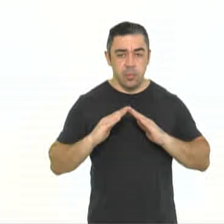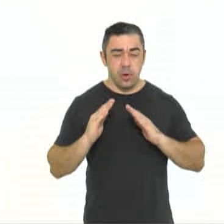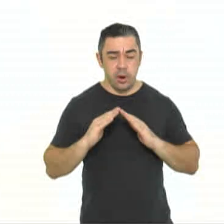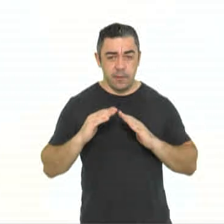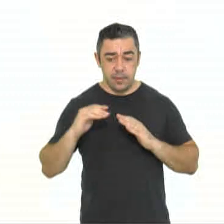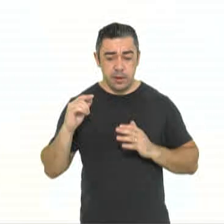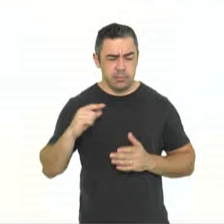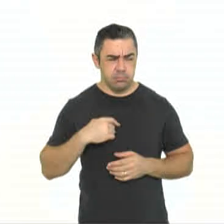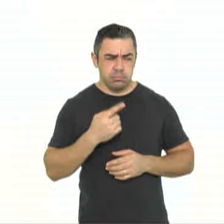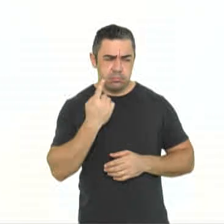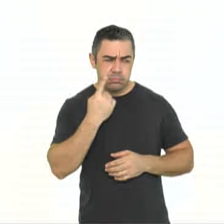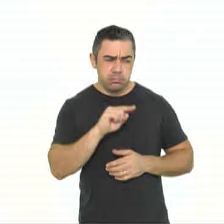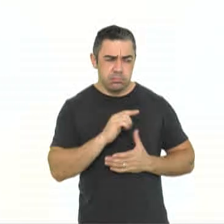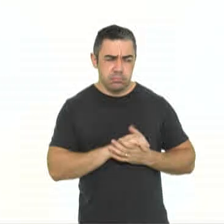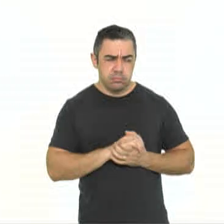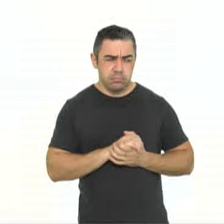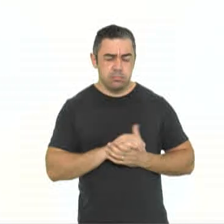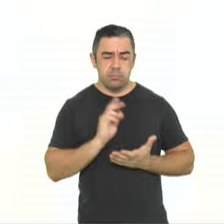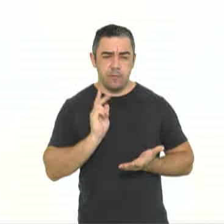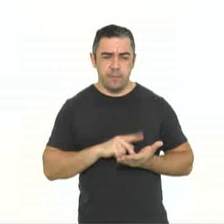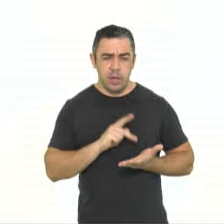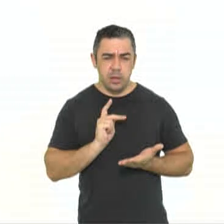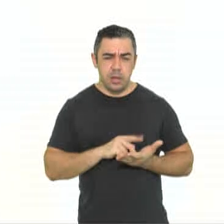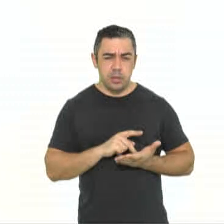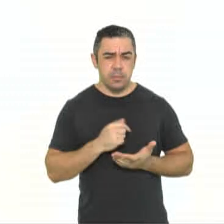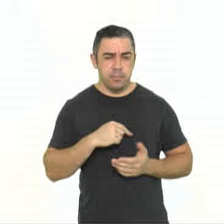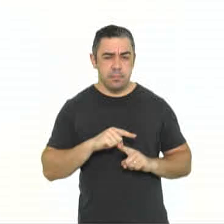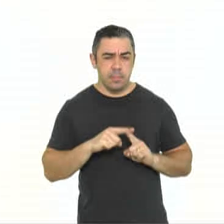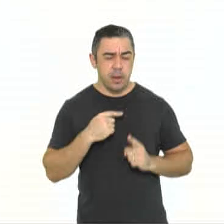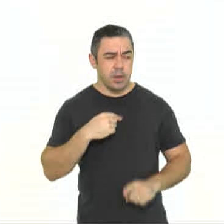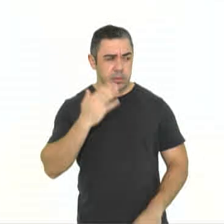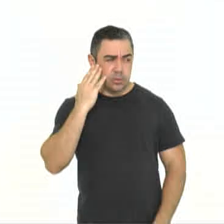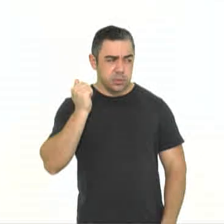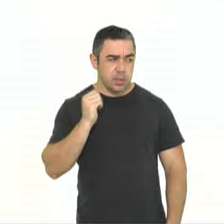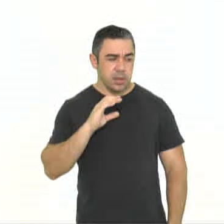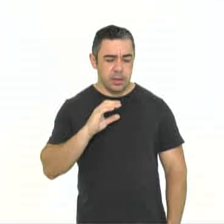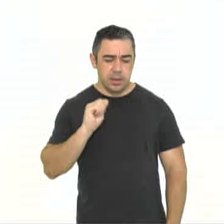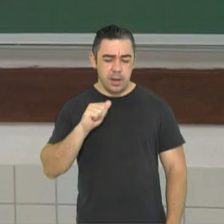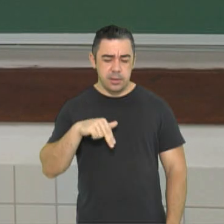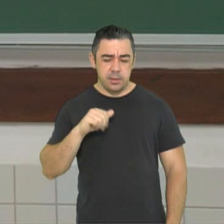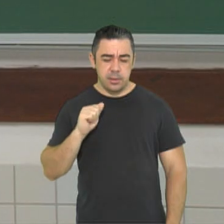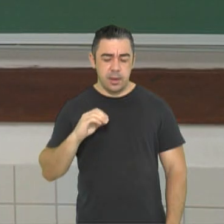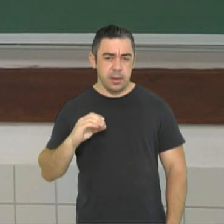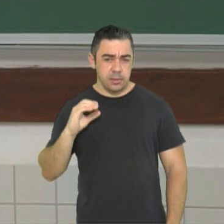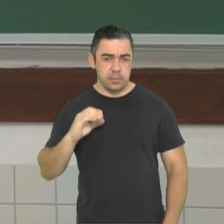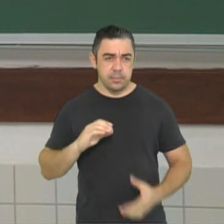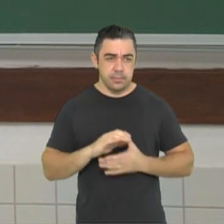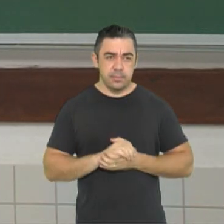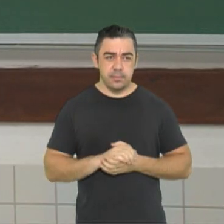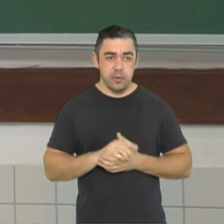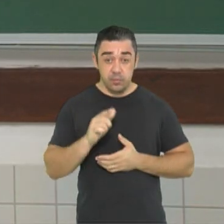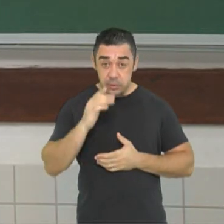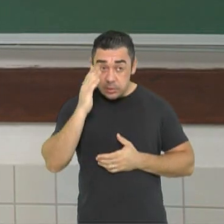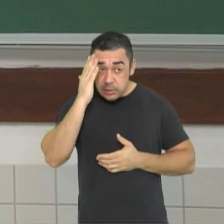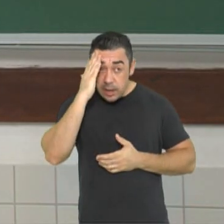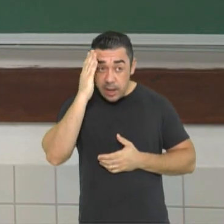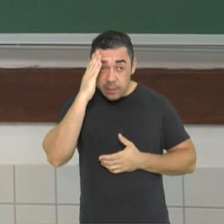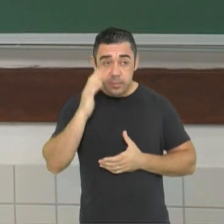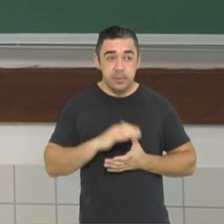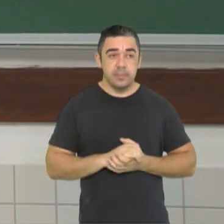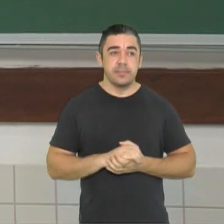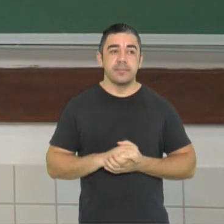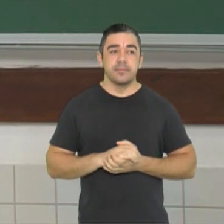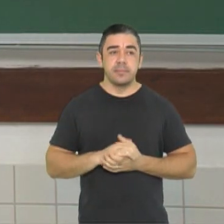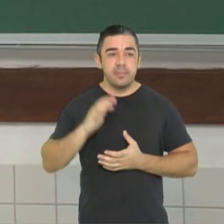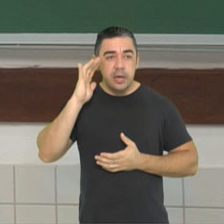ódio, acudiu então. É verdade, mas eu sei Kanak. O senhor sabe? Então imaginem essa situação que ele está